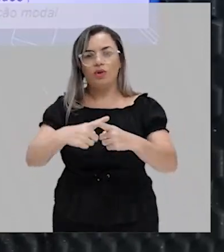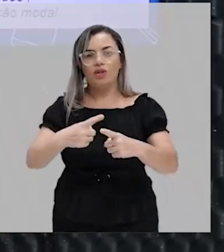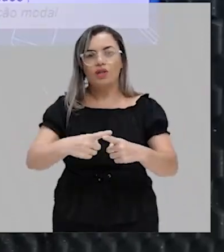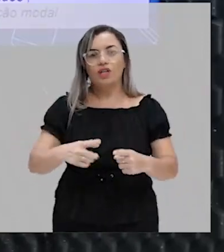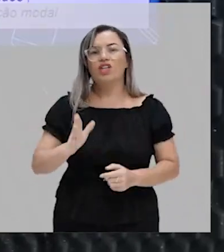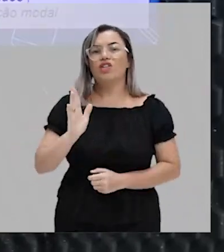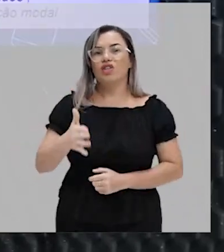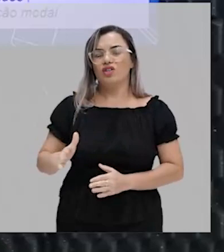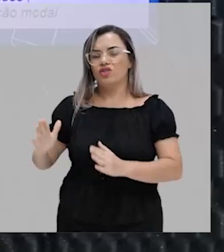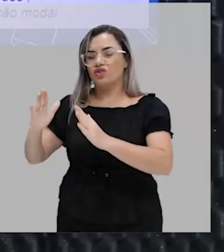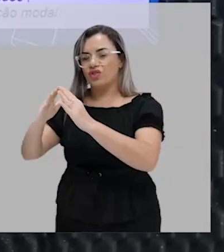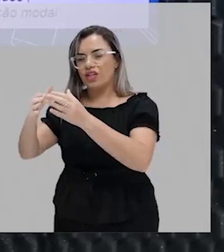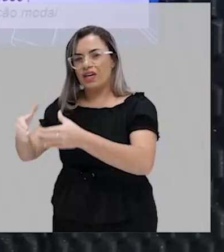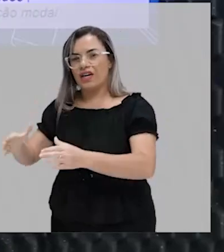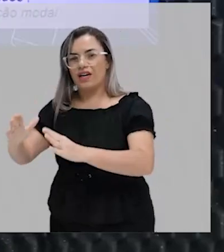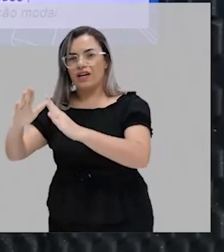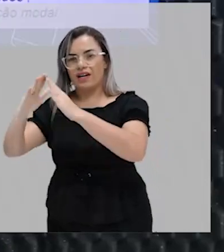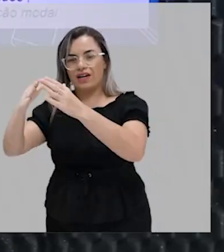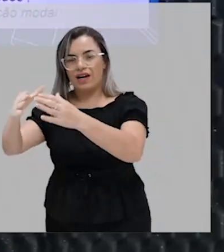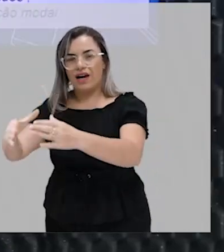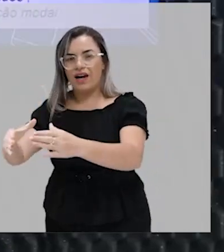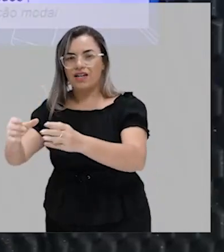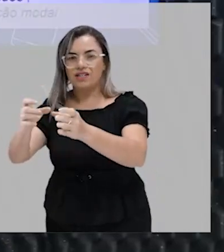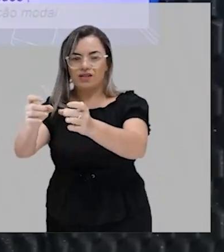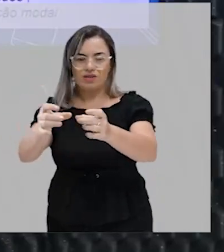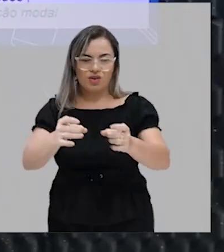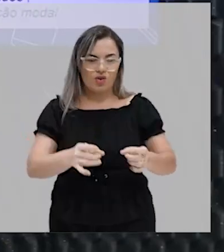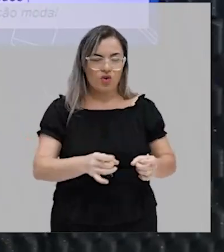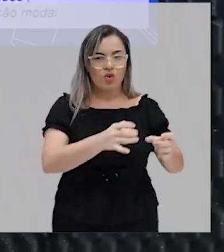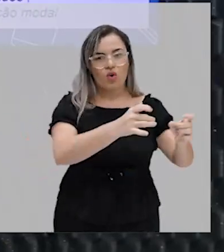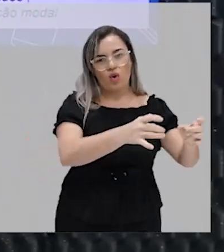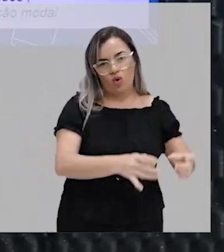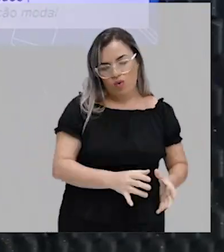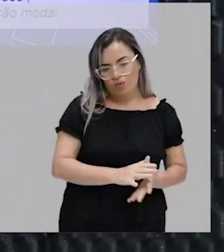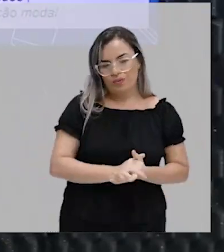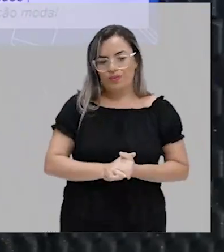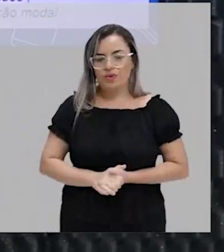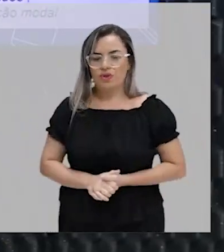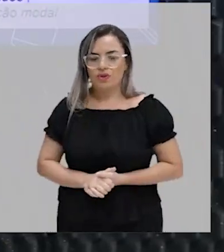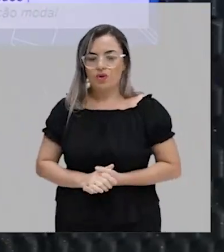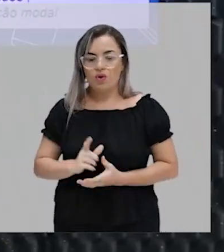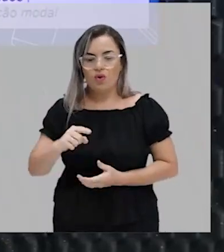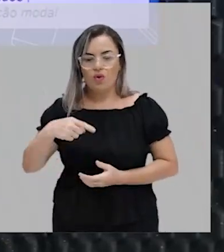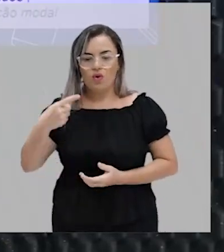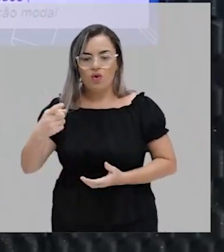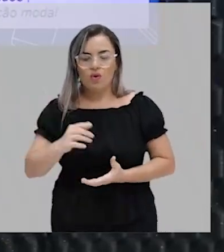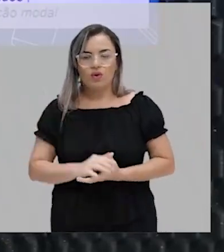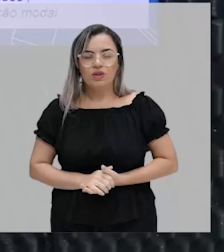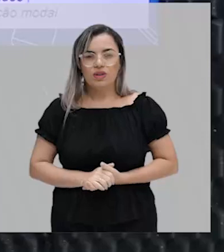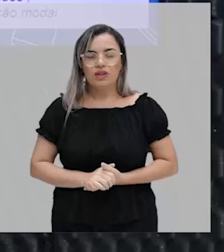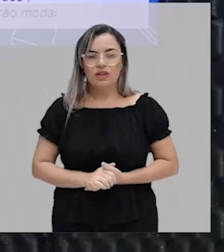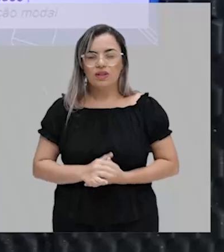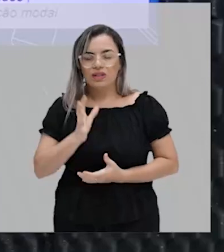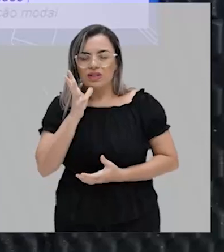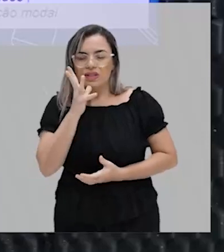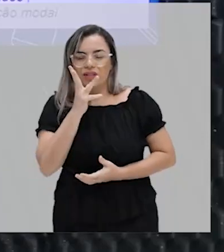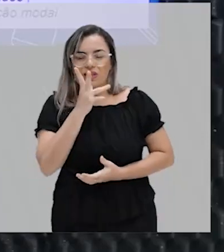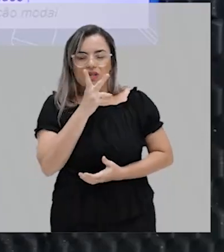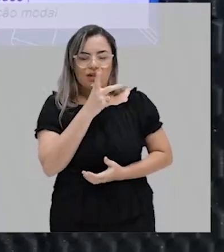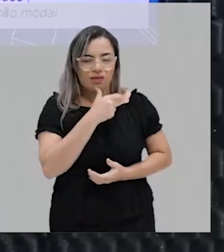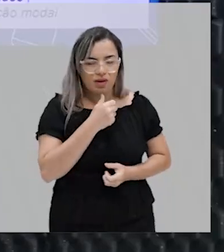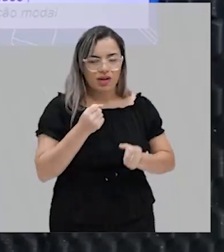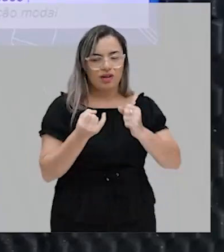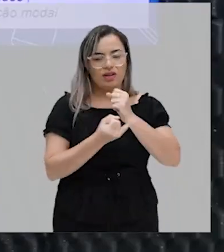certo? Outra questão importante vai ser justamente a adaptação lenta da infraestrutura existente já dessas cidades, tá certo? Ou